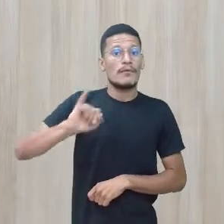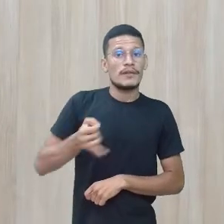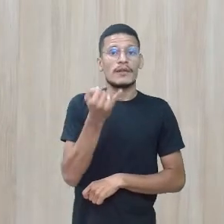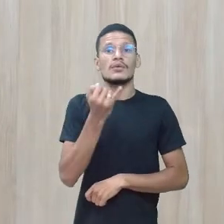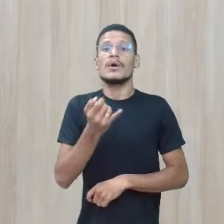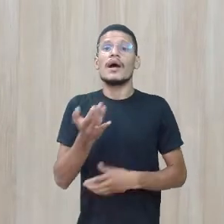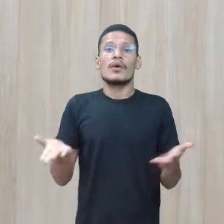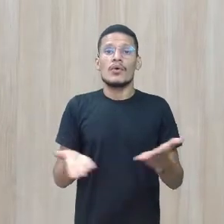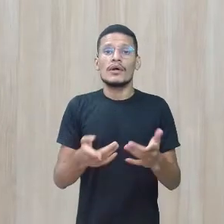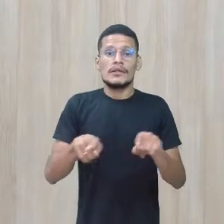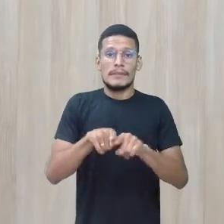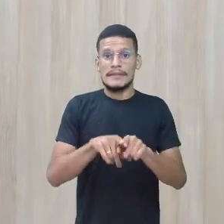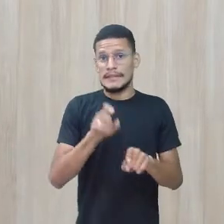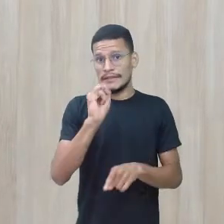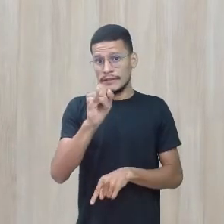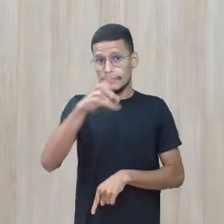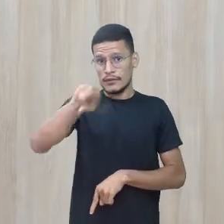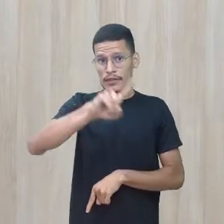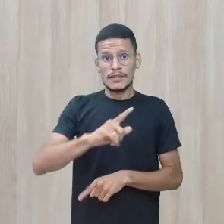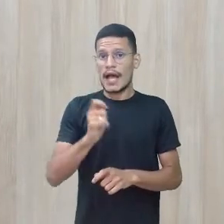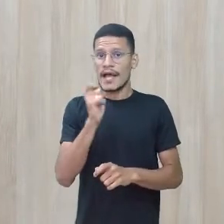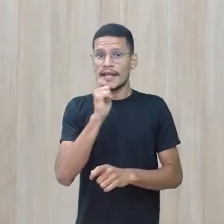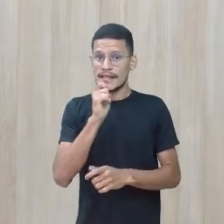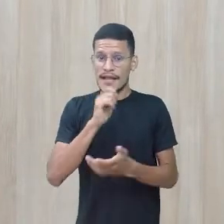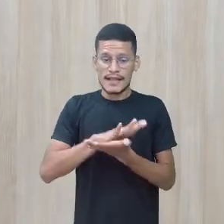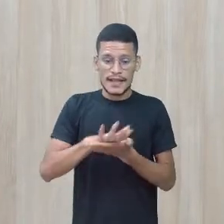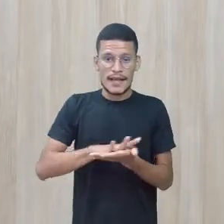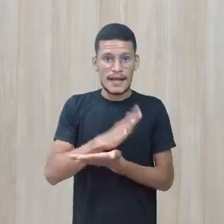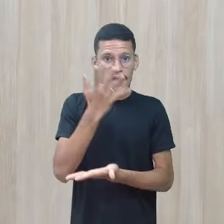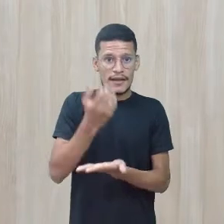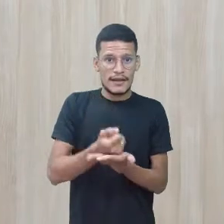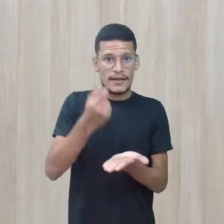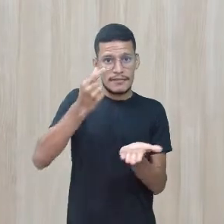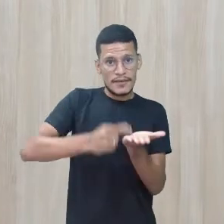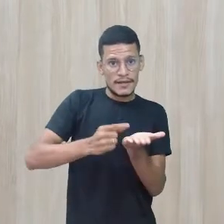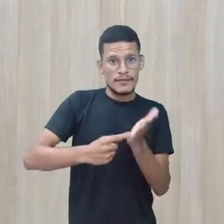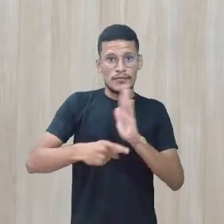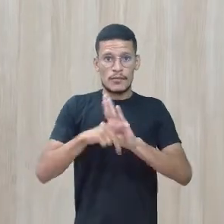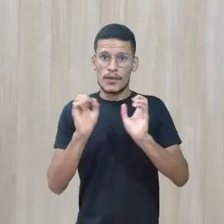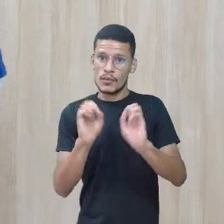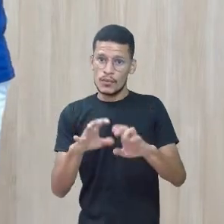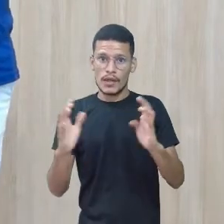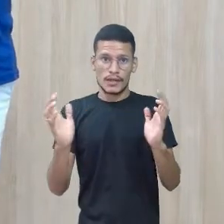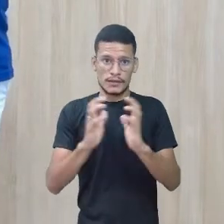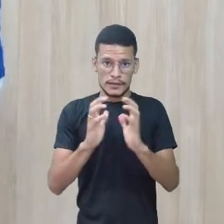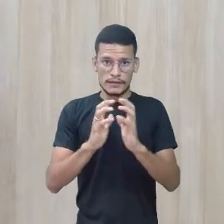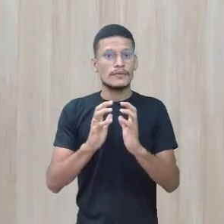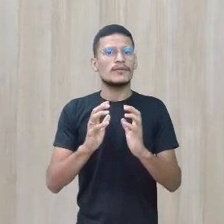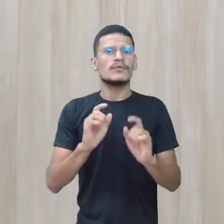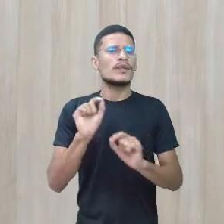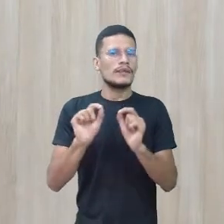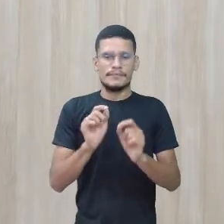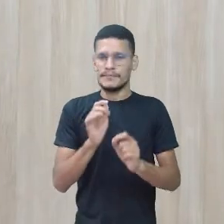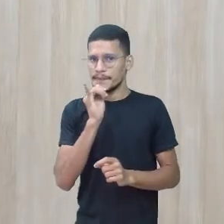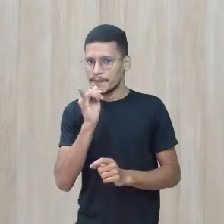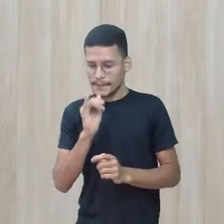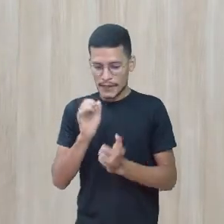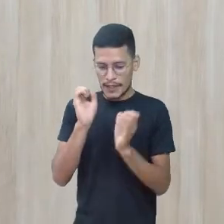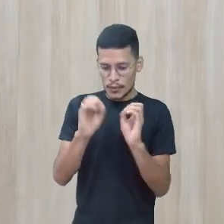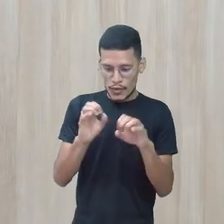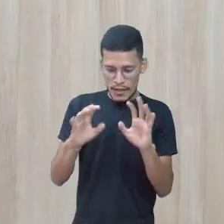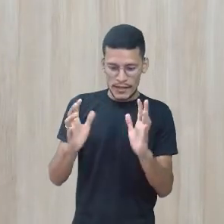você ainda não fez o download do aplicativo do Educa Recife, porque o Educa Recife